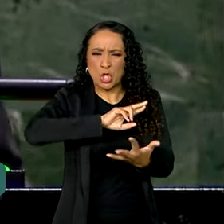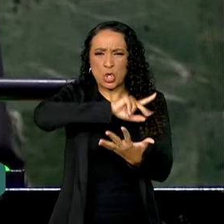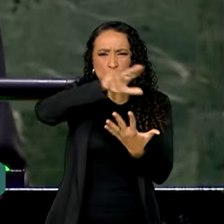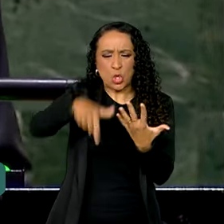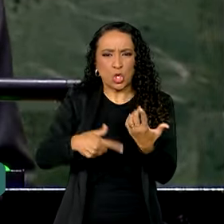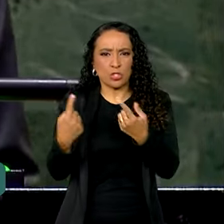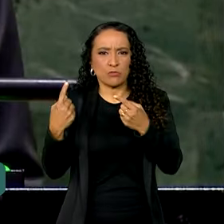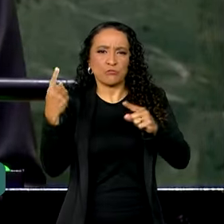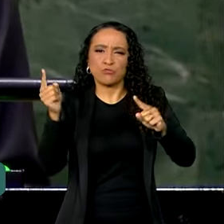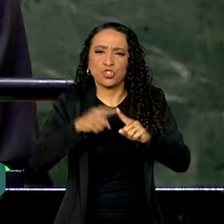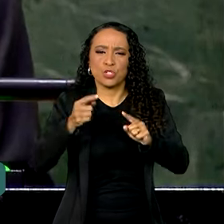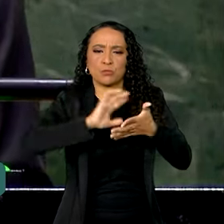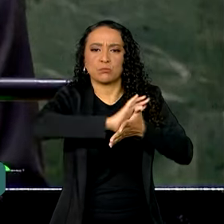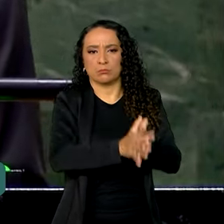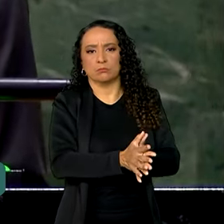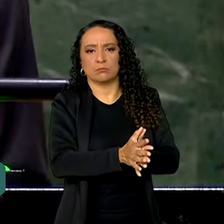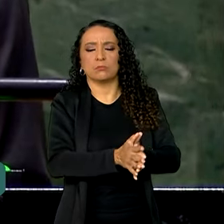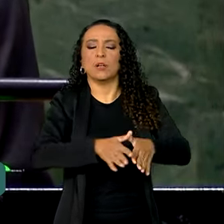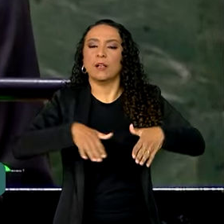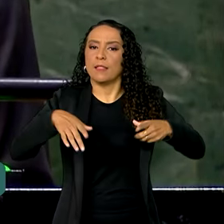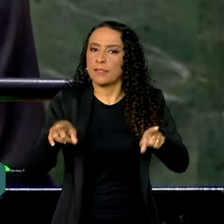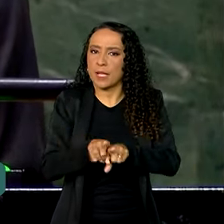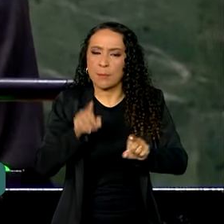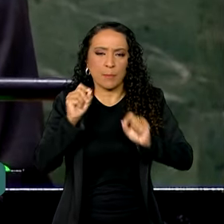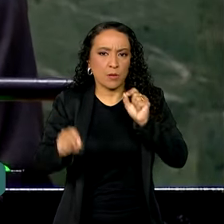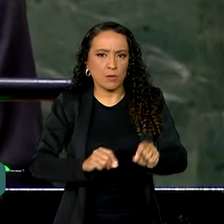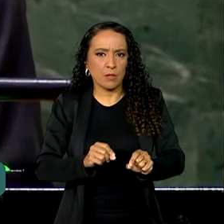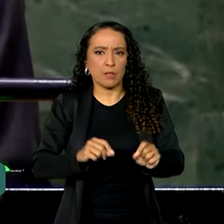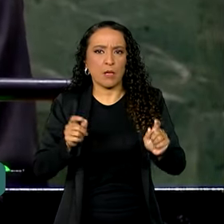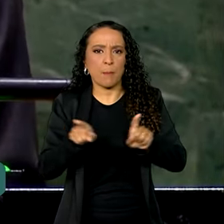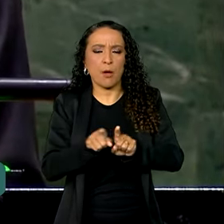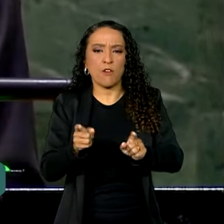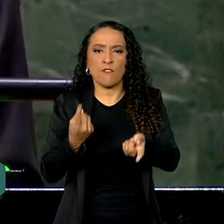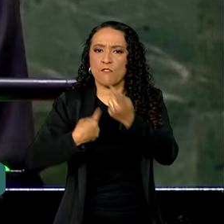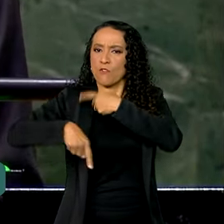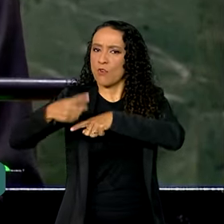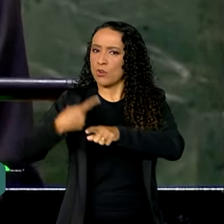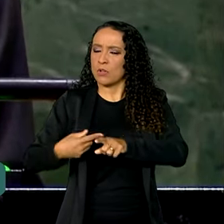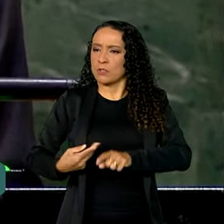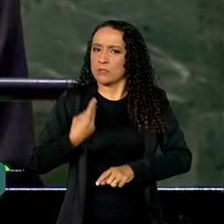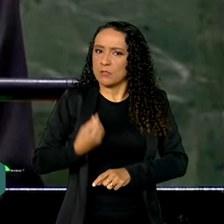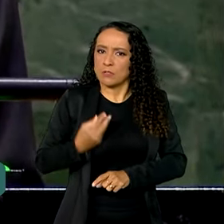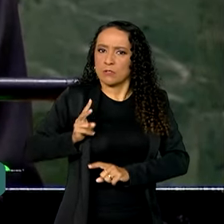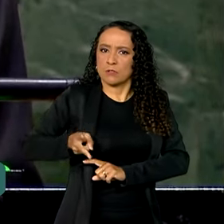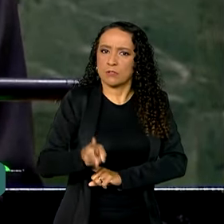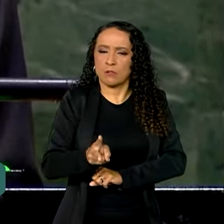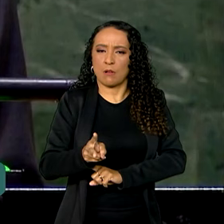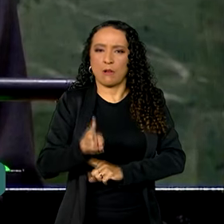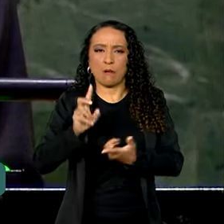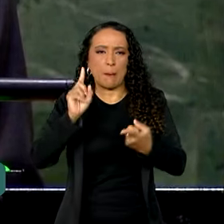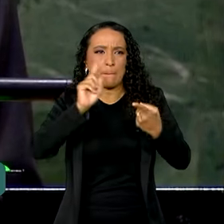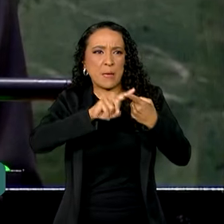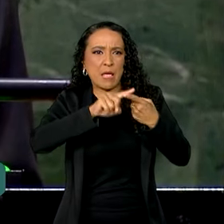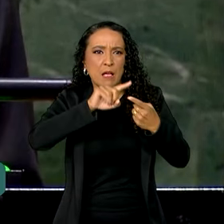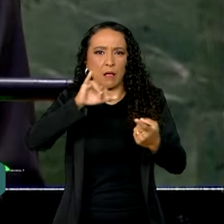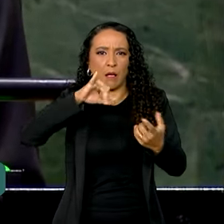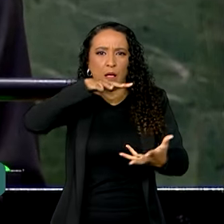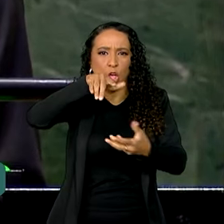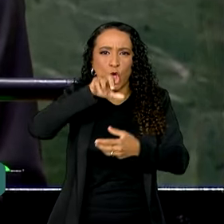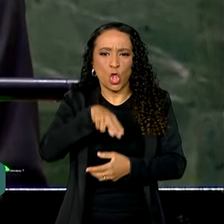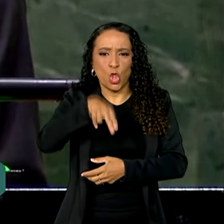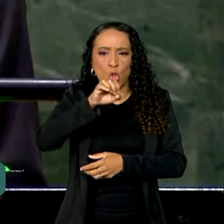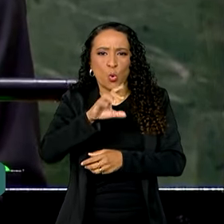de discriminação. Tampouco podemos voltar a conviver com ameaças nucleares. É